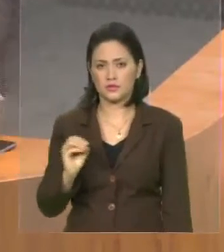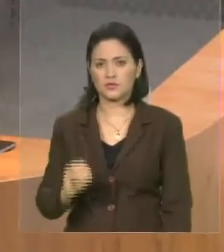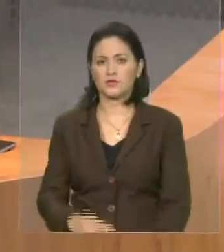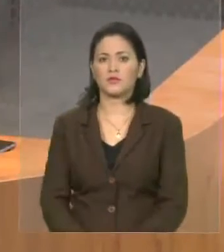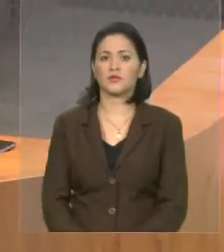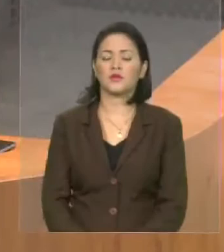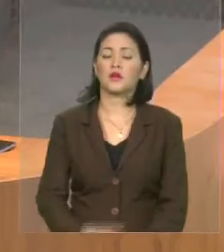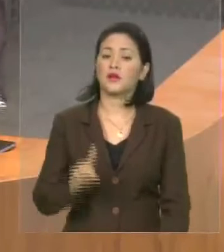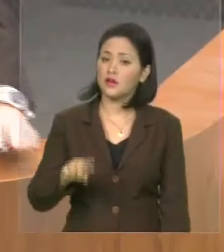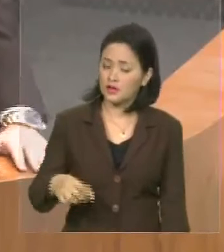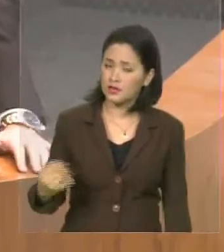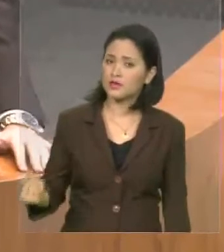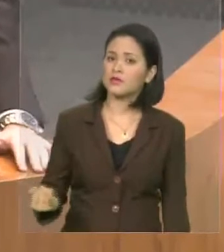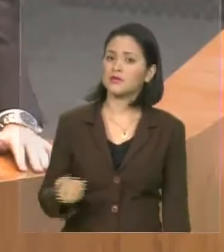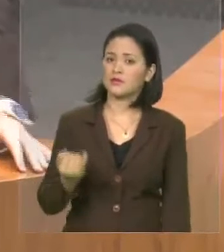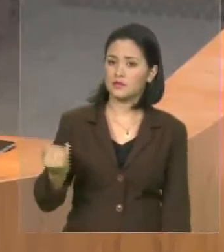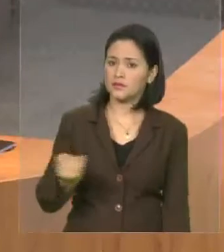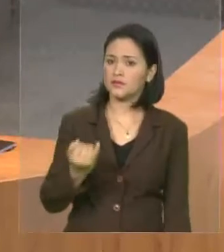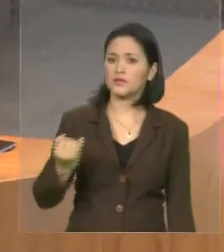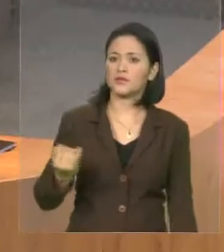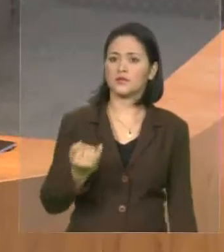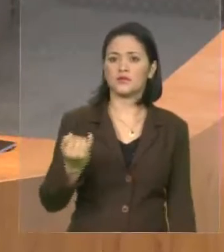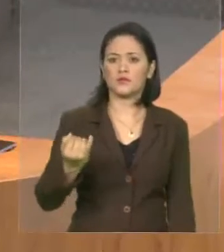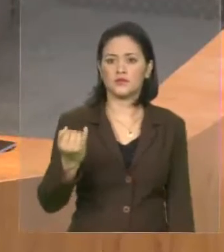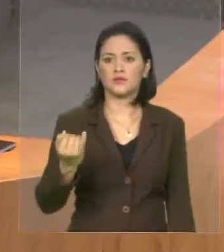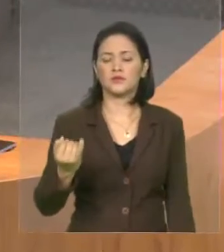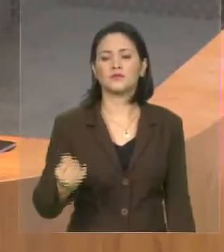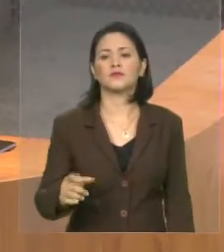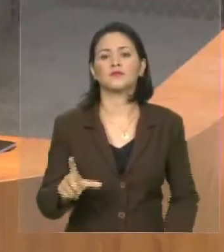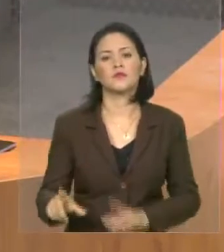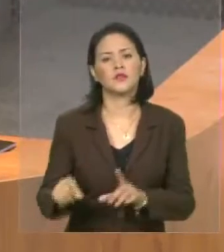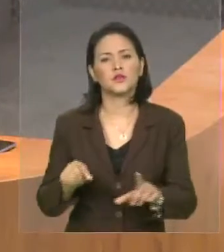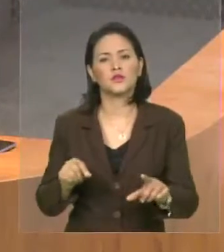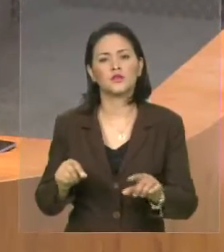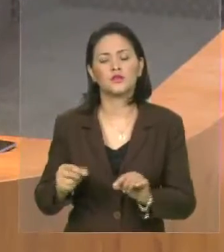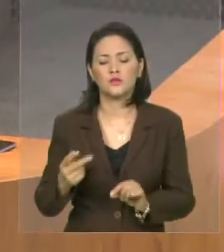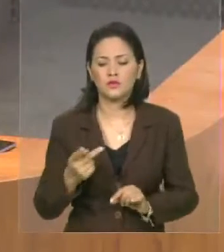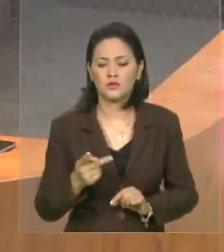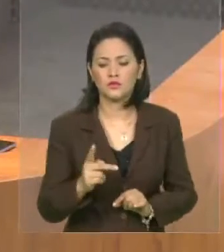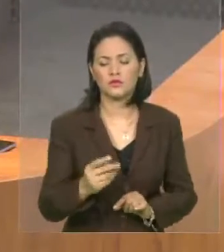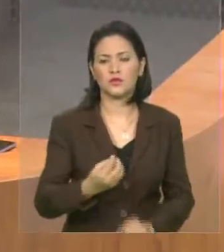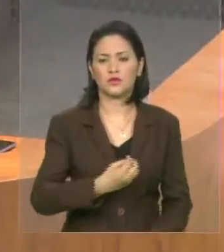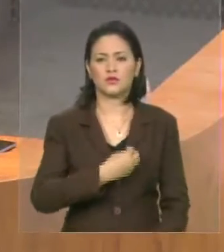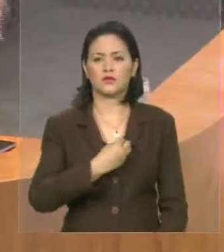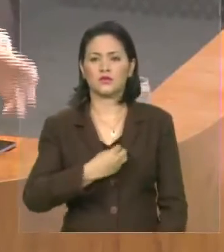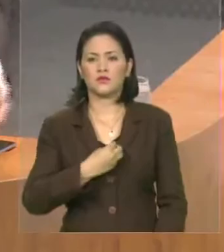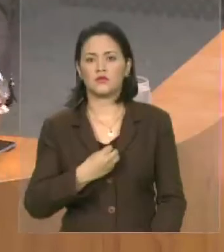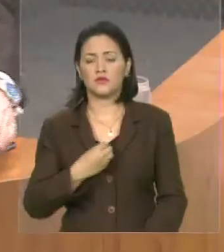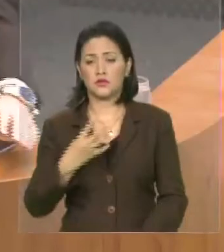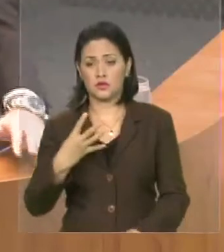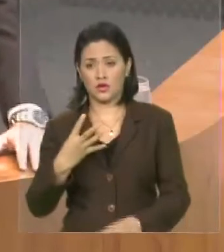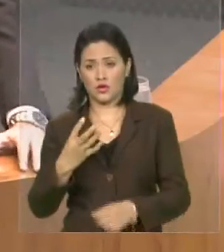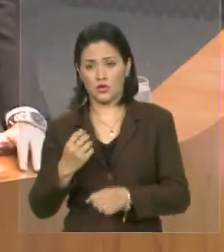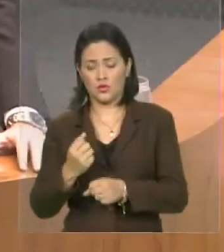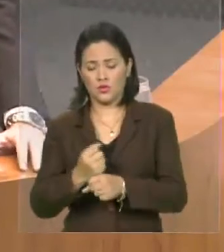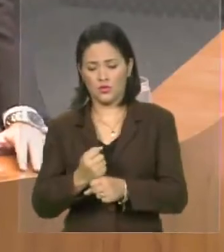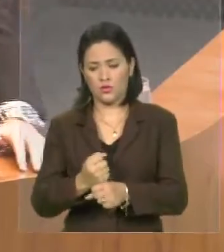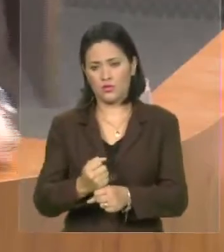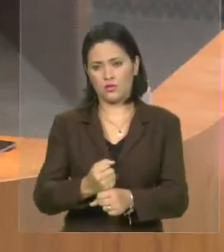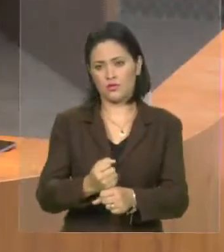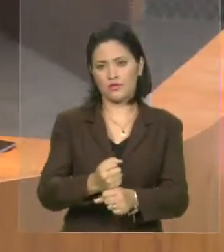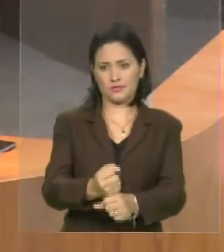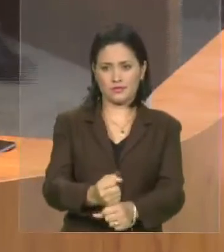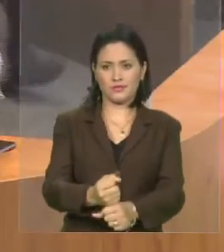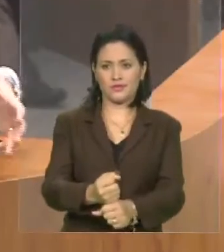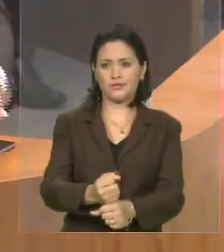são importantes, vão decidir a sua vida para os próximos 4 anos, a